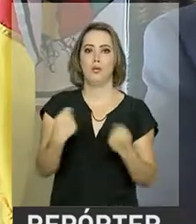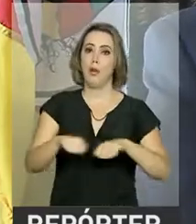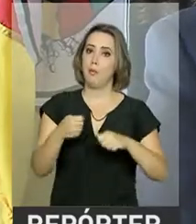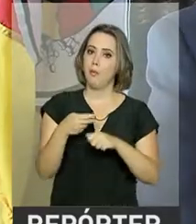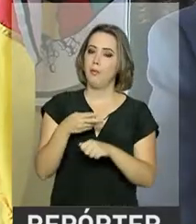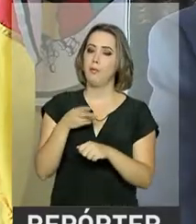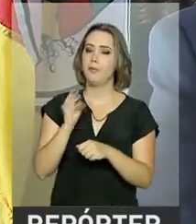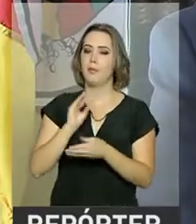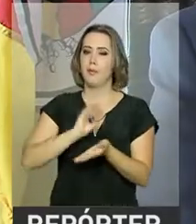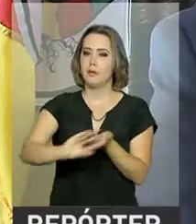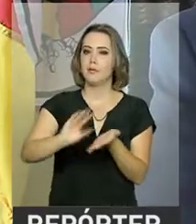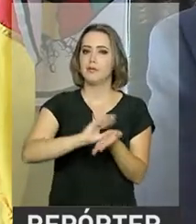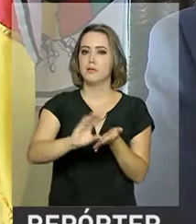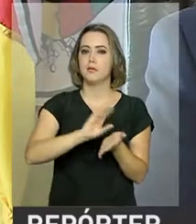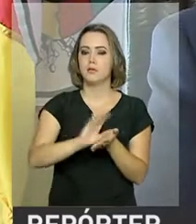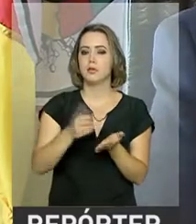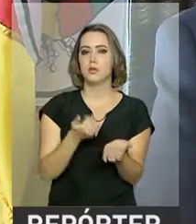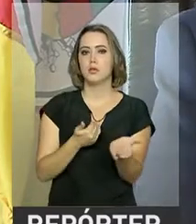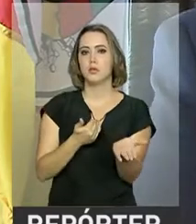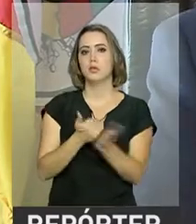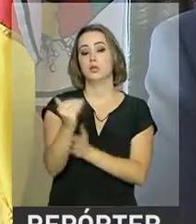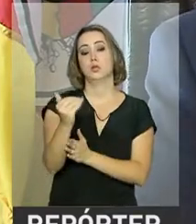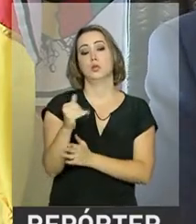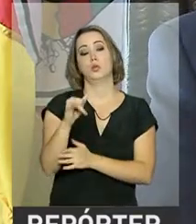os ativos de uma forma